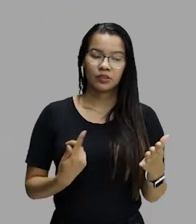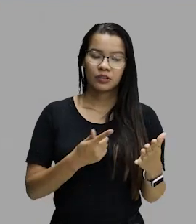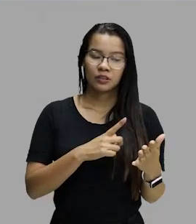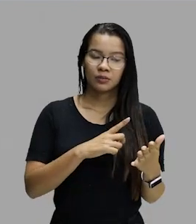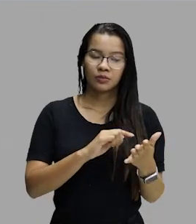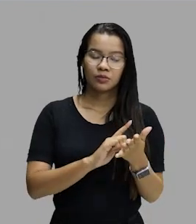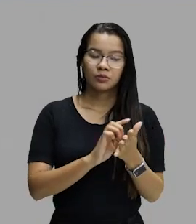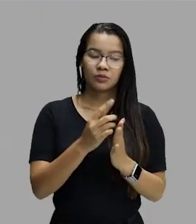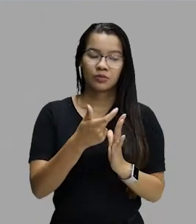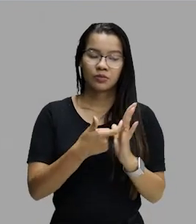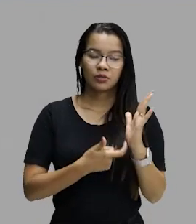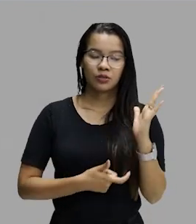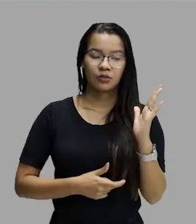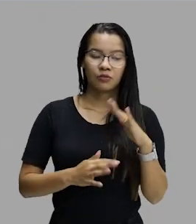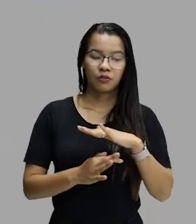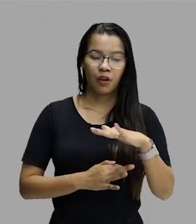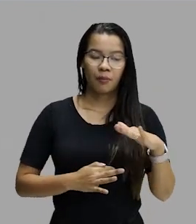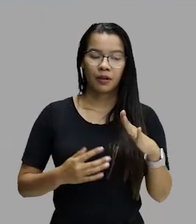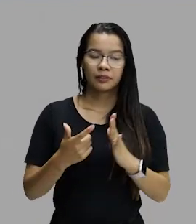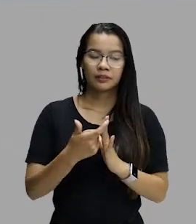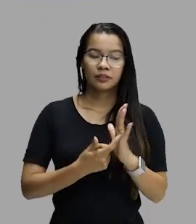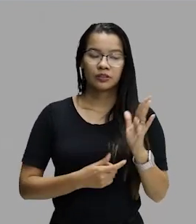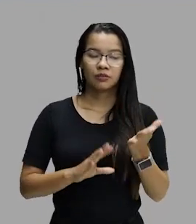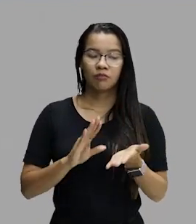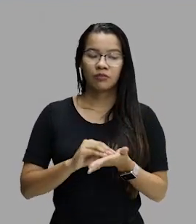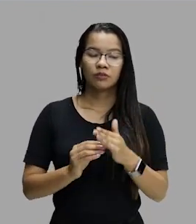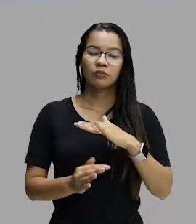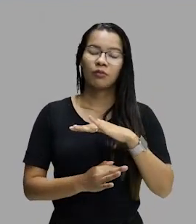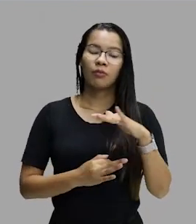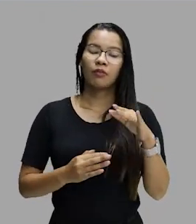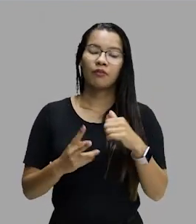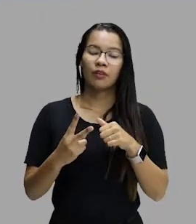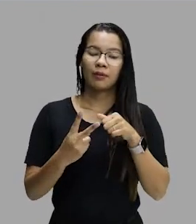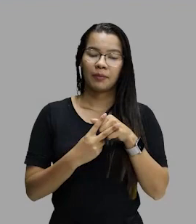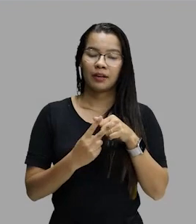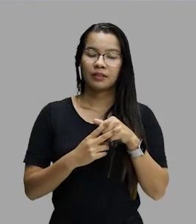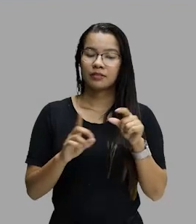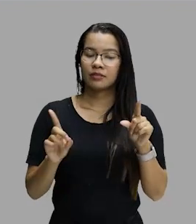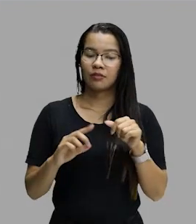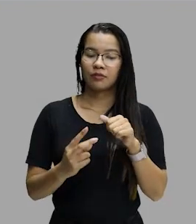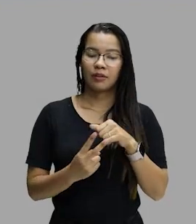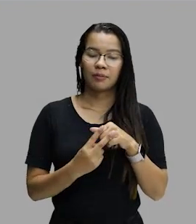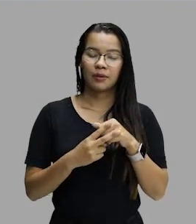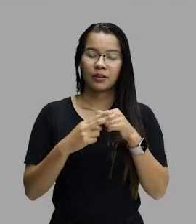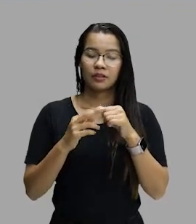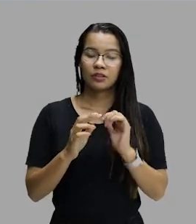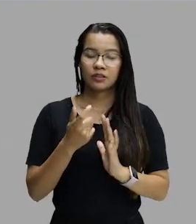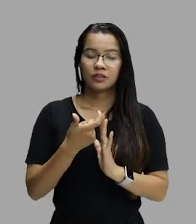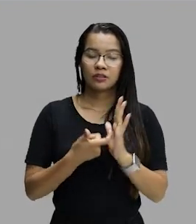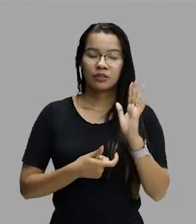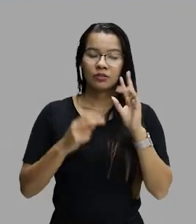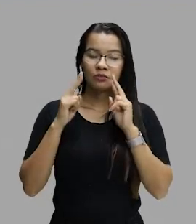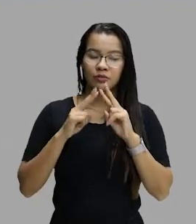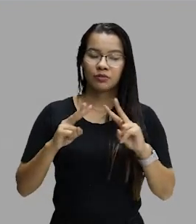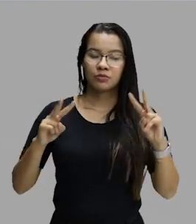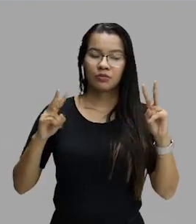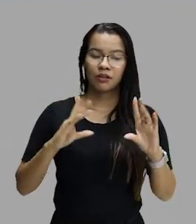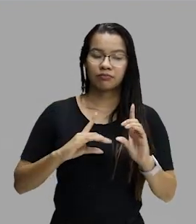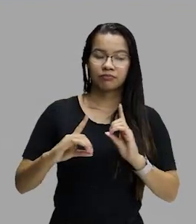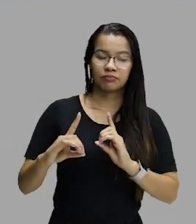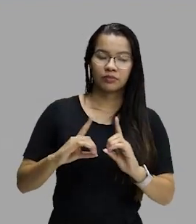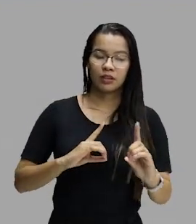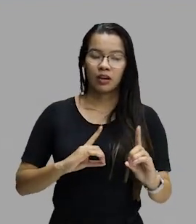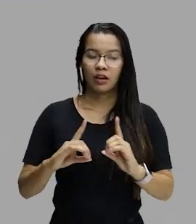textos formais, informais, textos verbais, textos não verbais, textos visuais, didáticos, poemas, textos